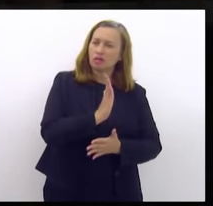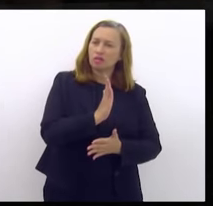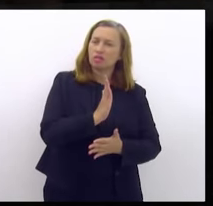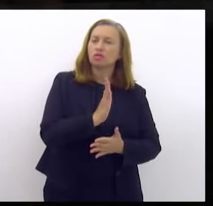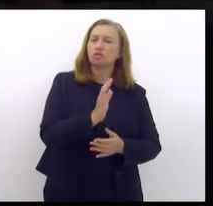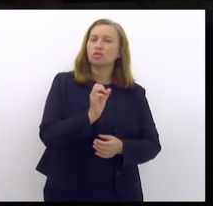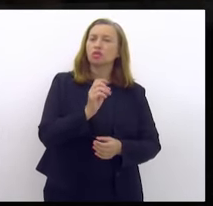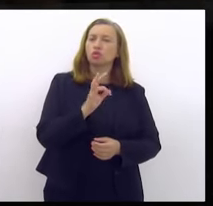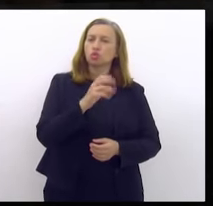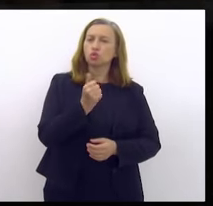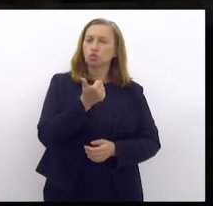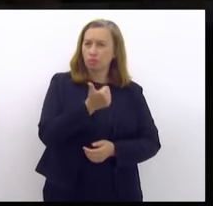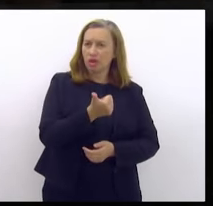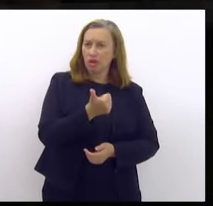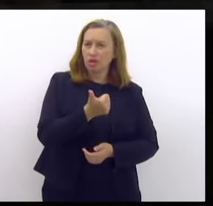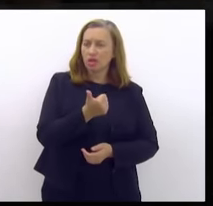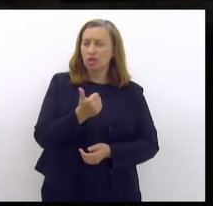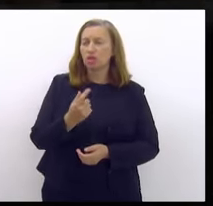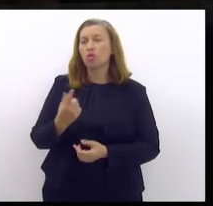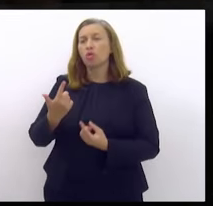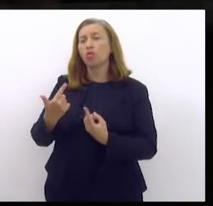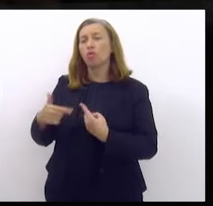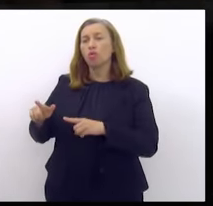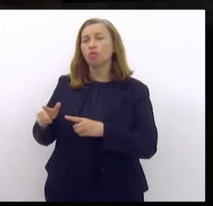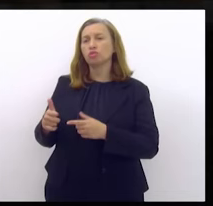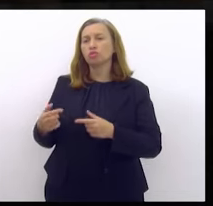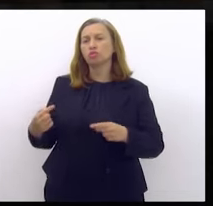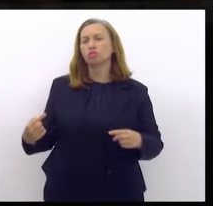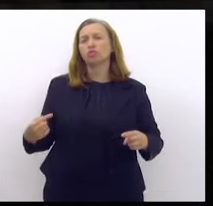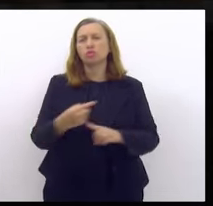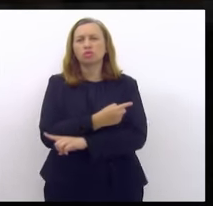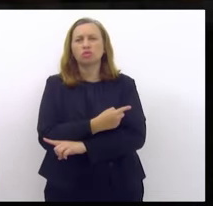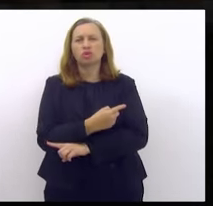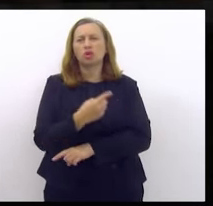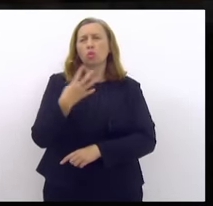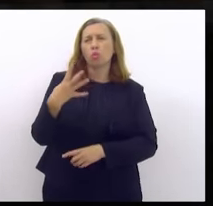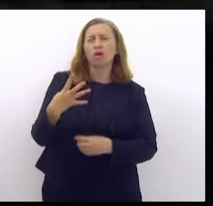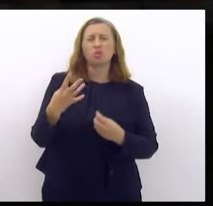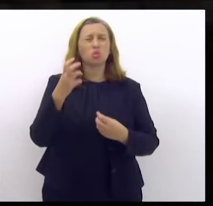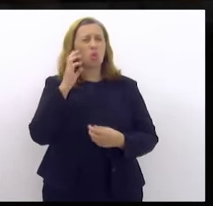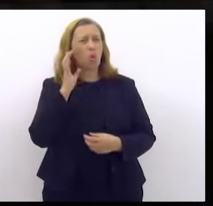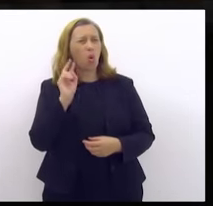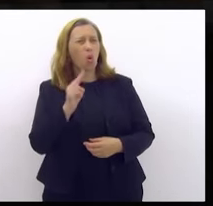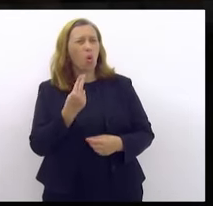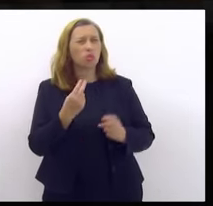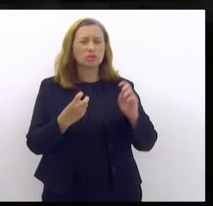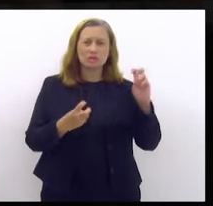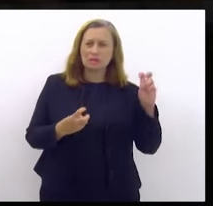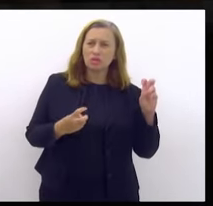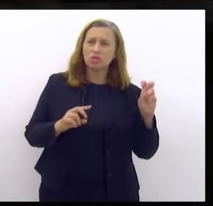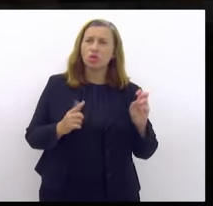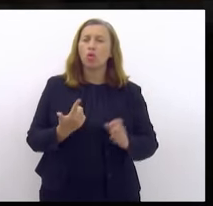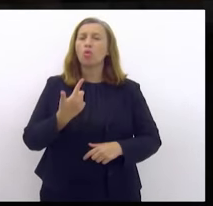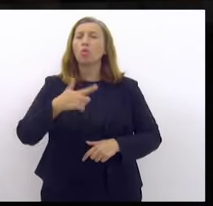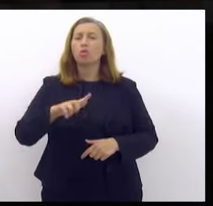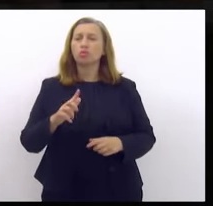bem, aqueles que votaram contrário, poucos, foram 4 ou 5, e aqueles que se abstiveram,